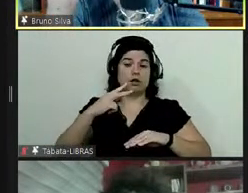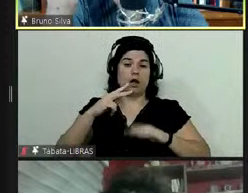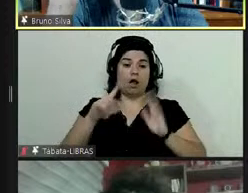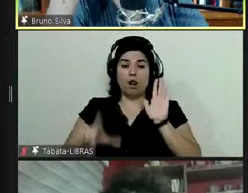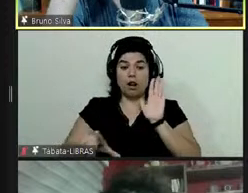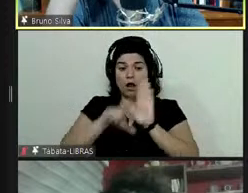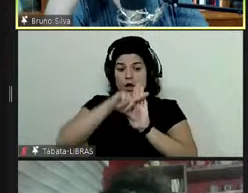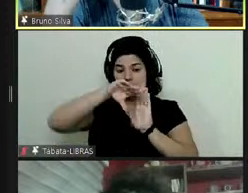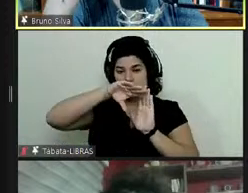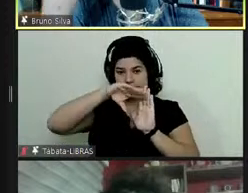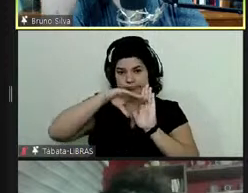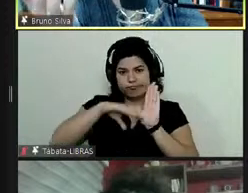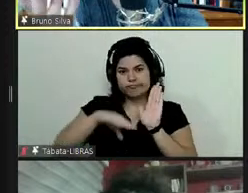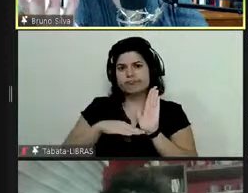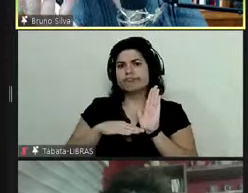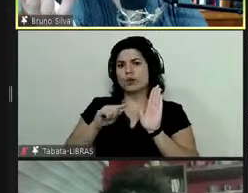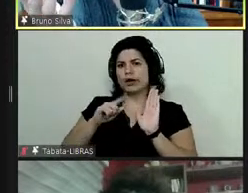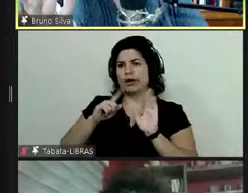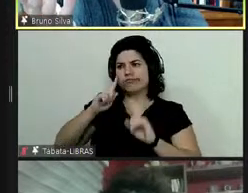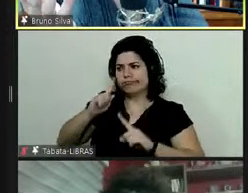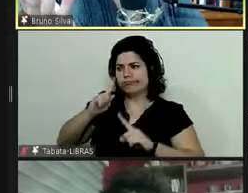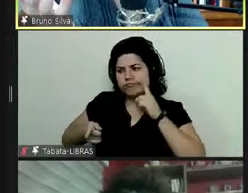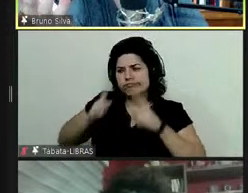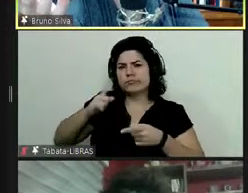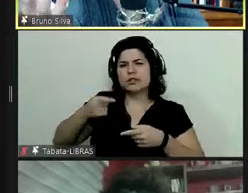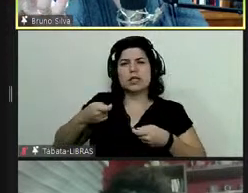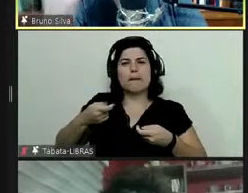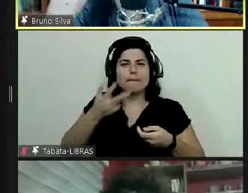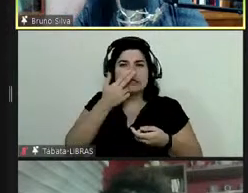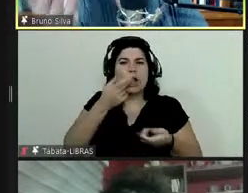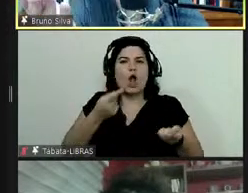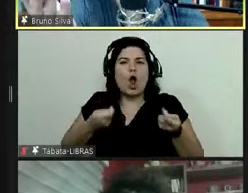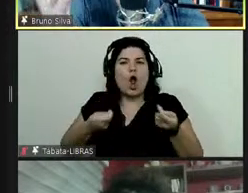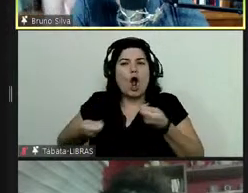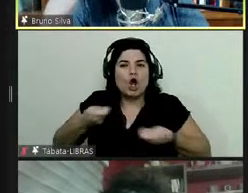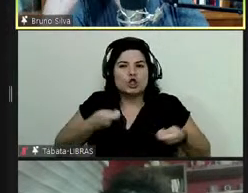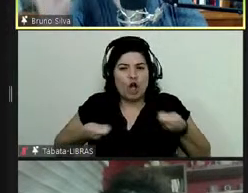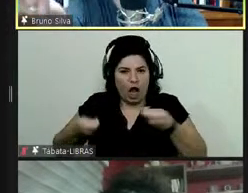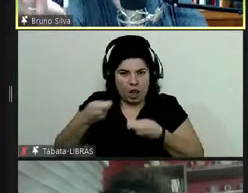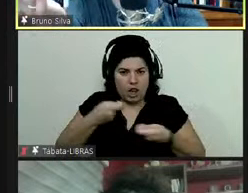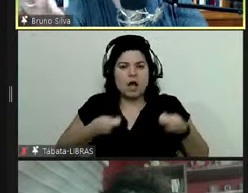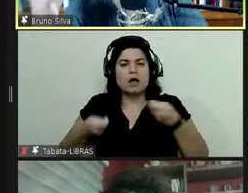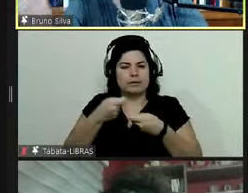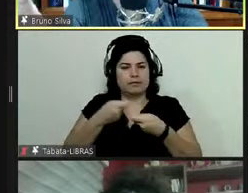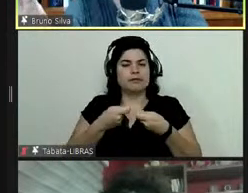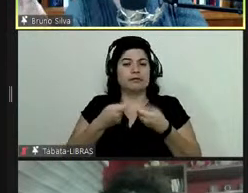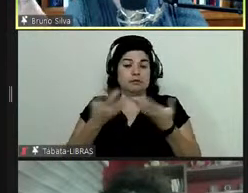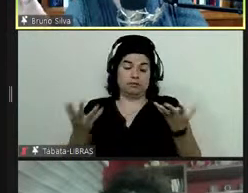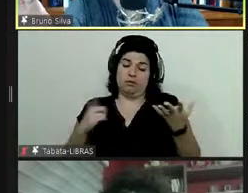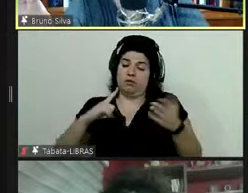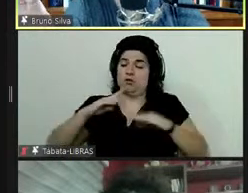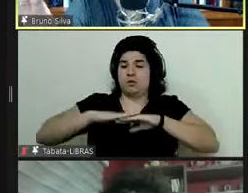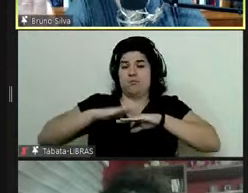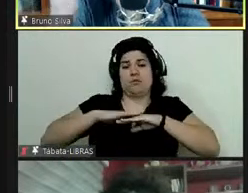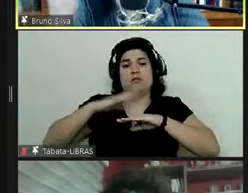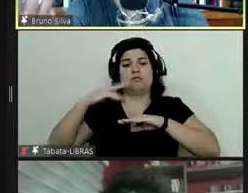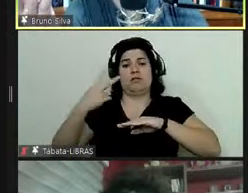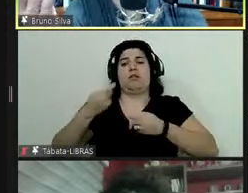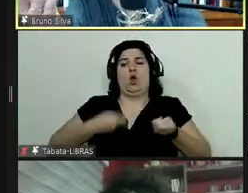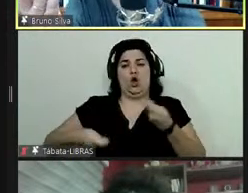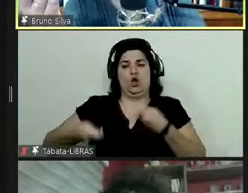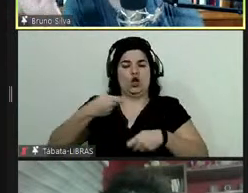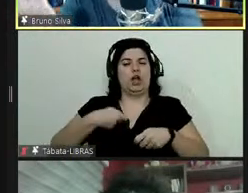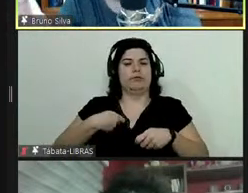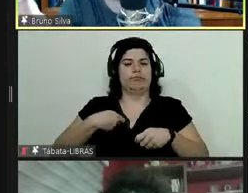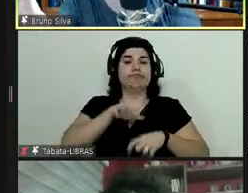Mas aquela história que encontrou a regra controla o jogo também né então encontrou a regra controla a maneira como vai ser jogado o jogo